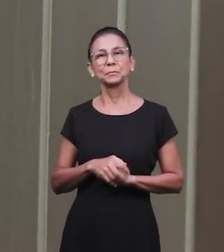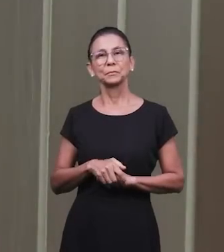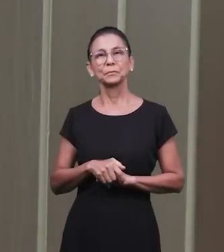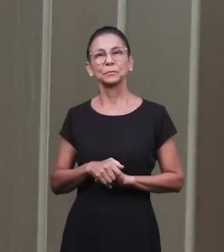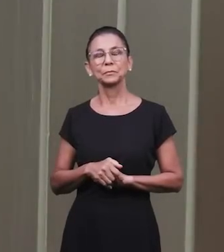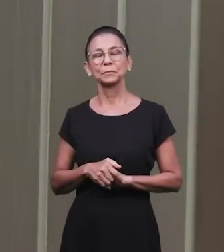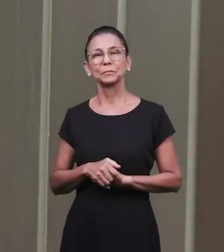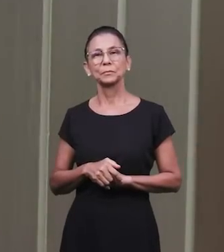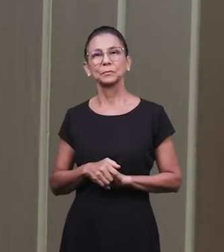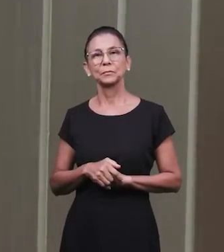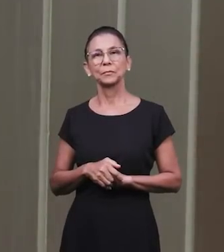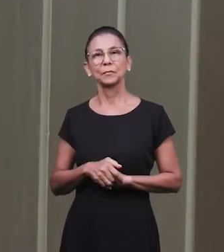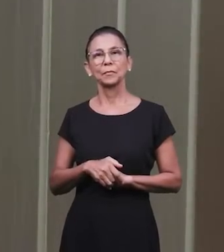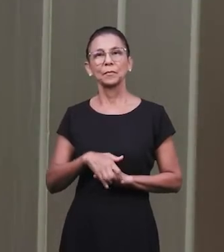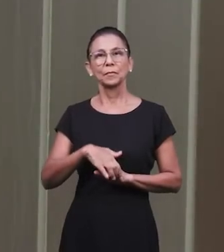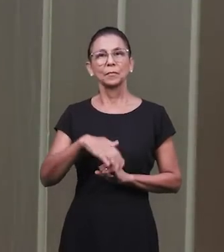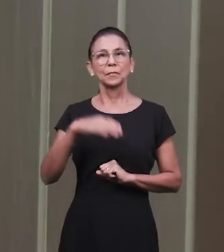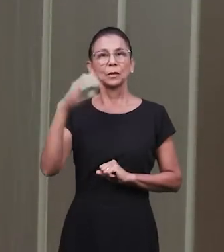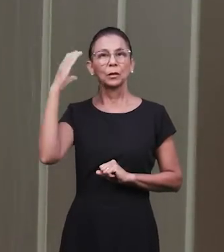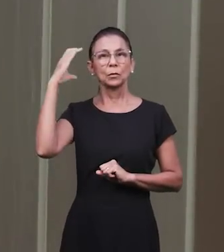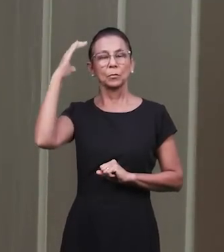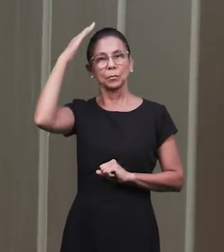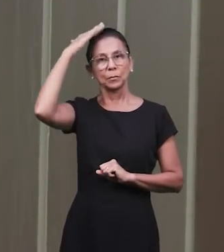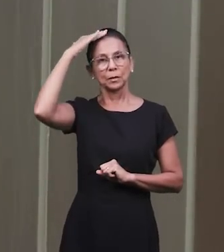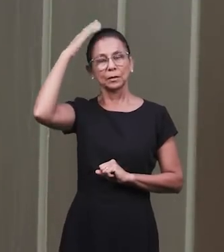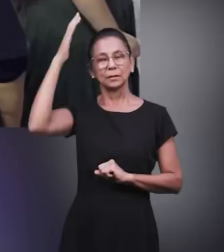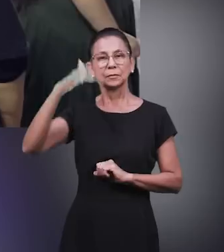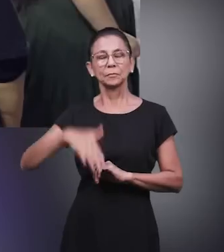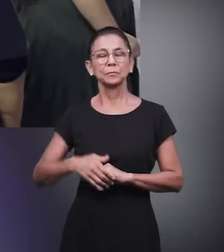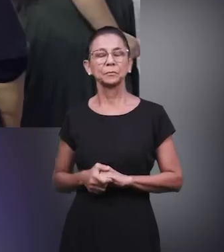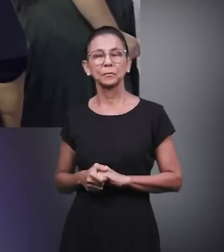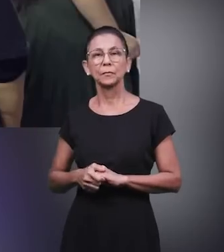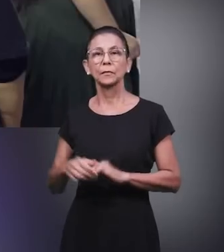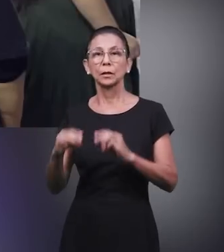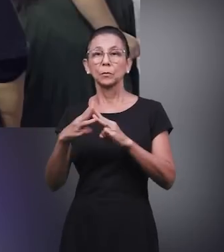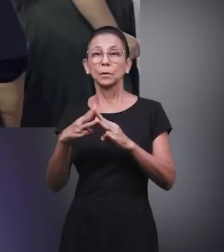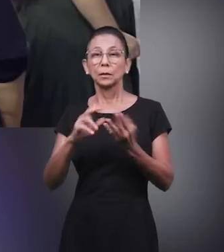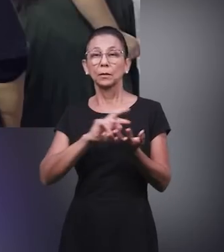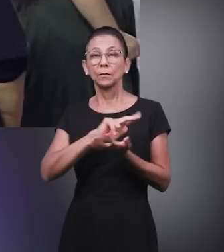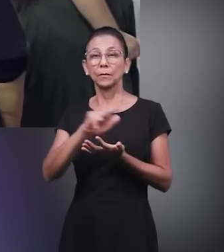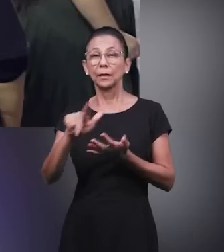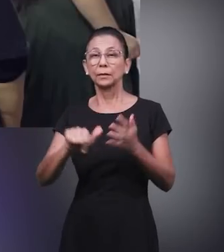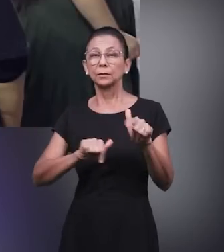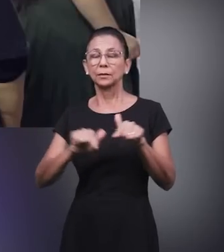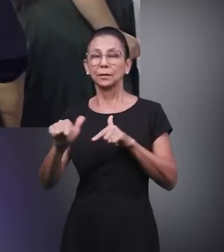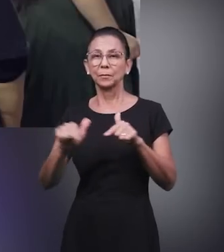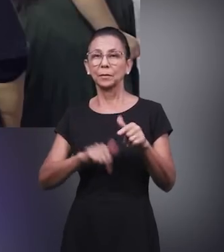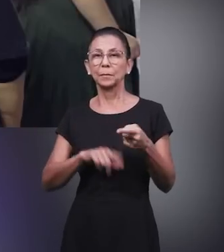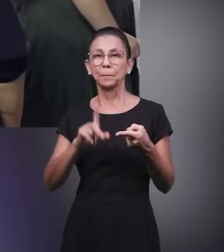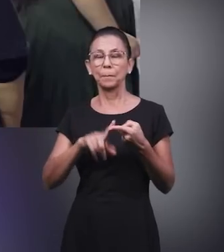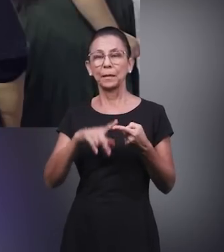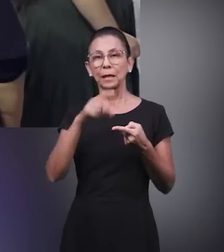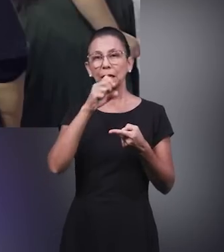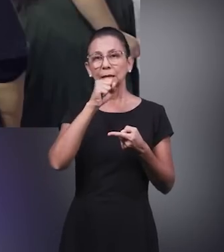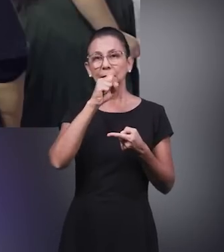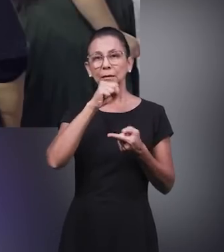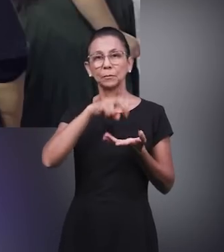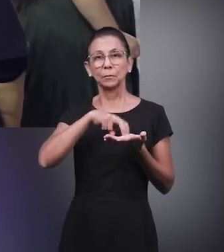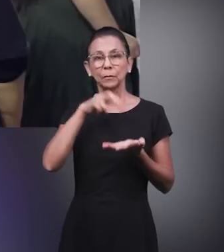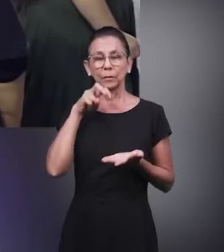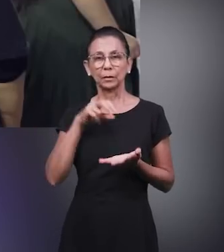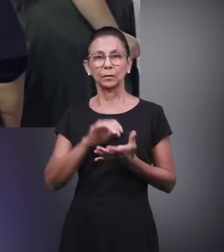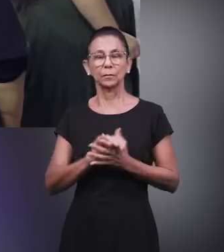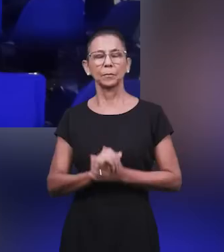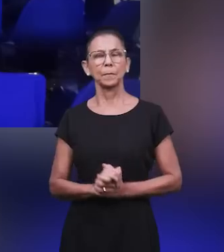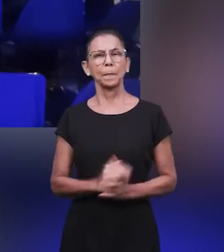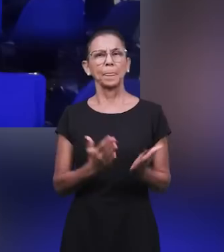Curitiba, onde neste final de semana, no Manaim, tivemos muitas atividades. A primeira foi no sábado pela manhã, onde os